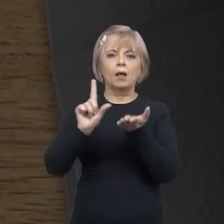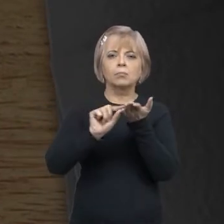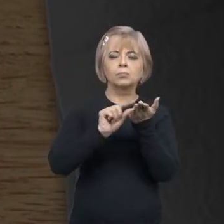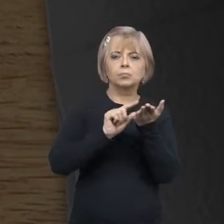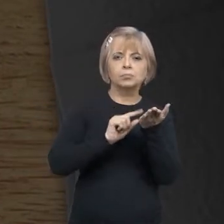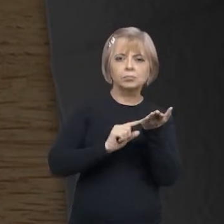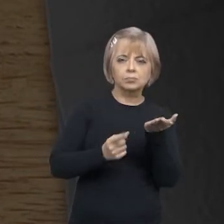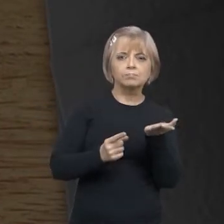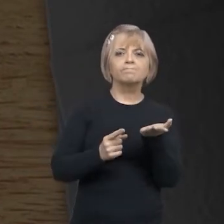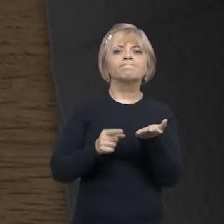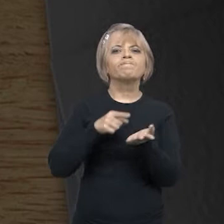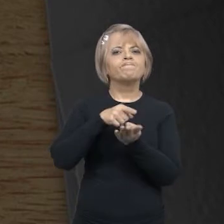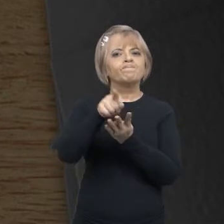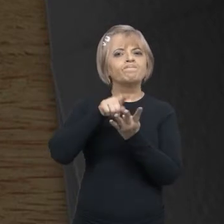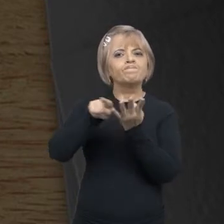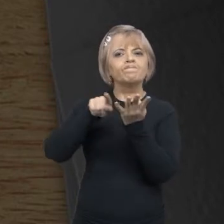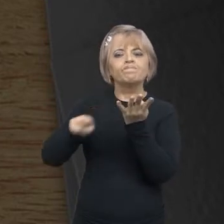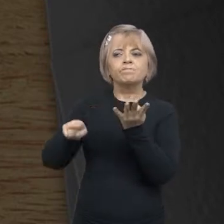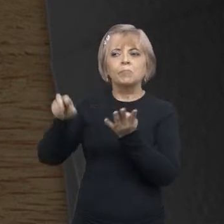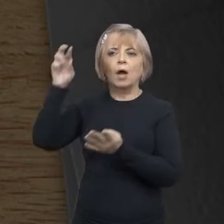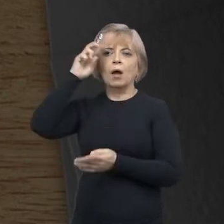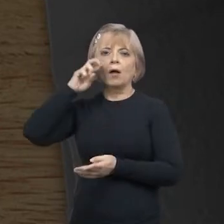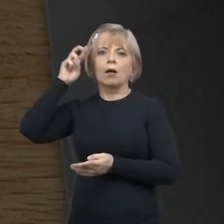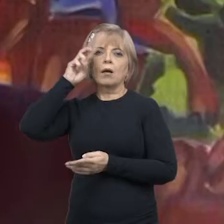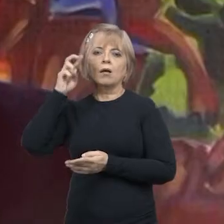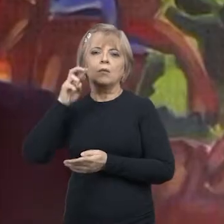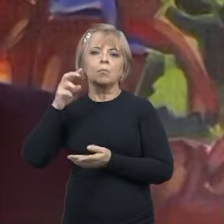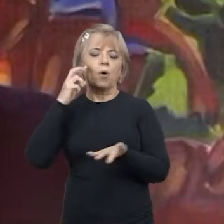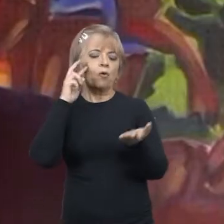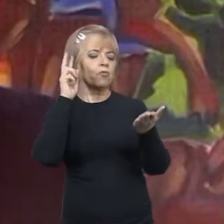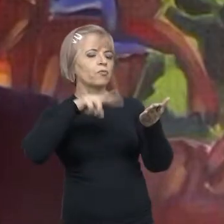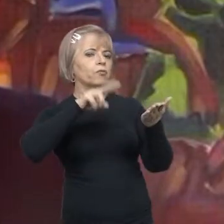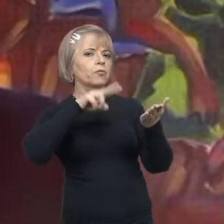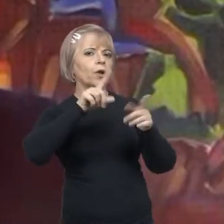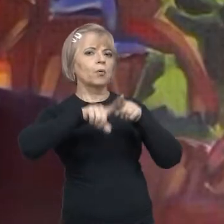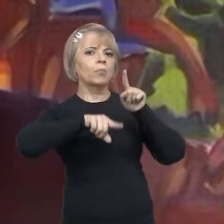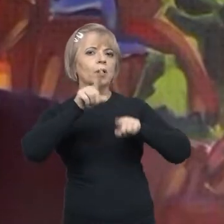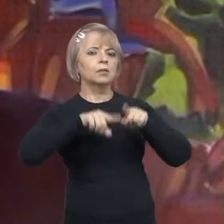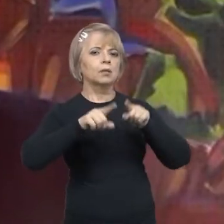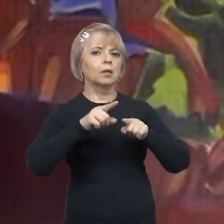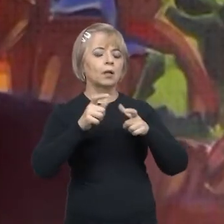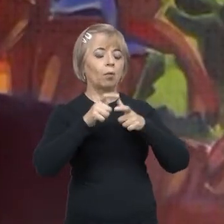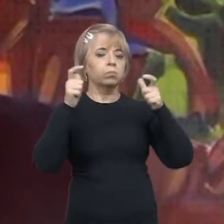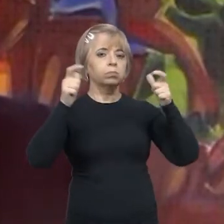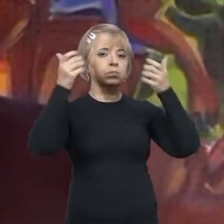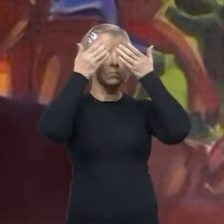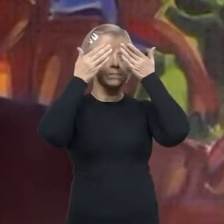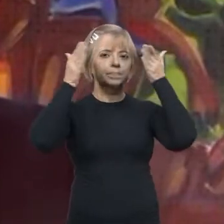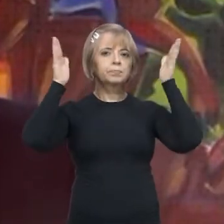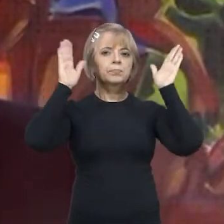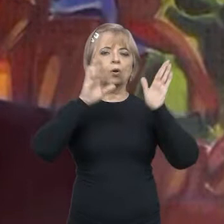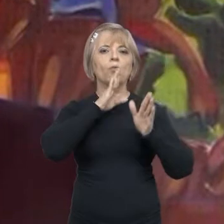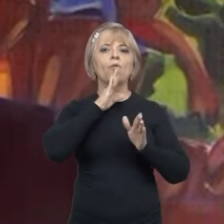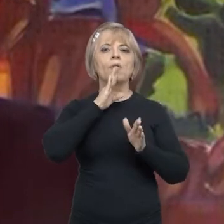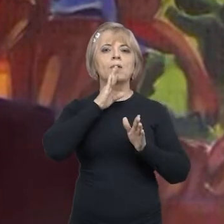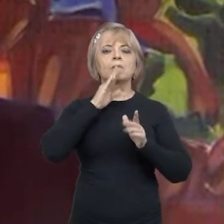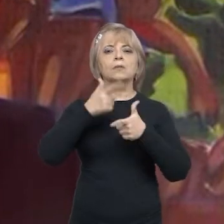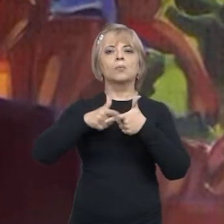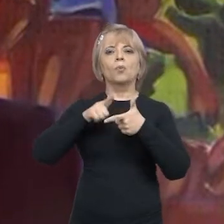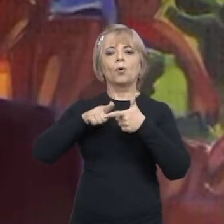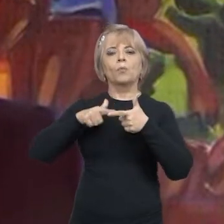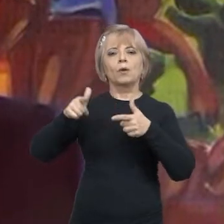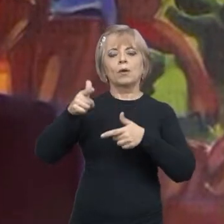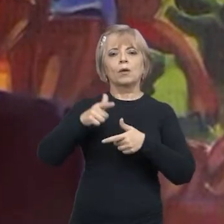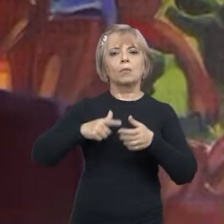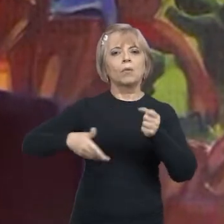saneamento básico, para que o colega pudesse receber um material que lhe ampliasse o horizonte de compreensão do problema do